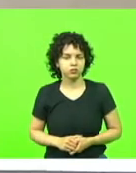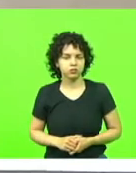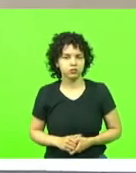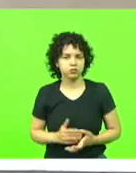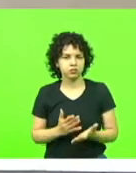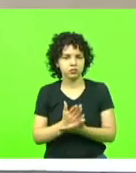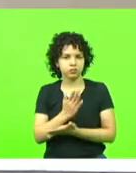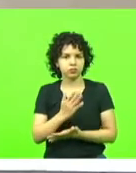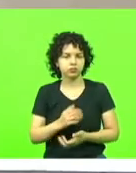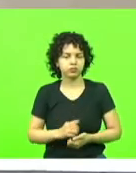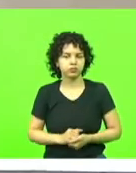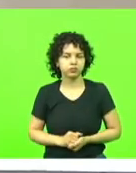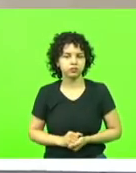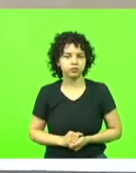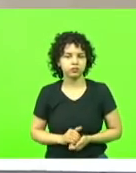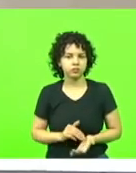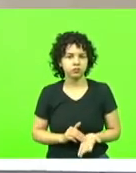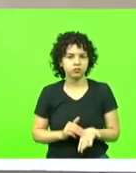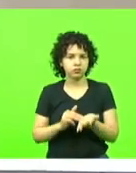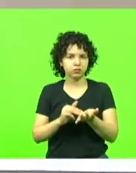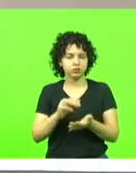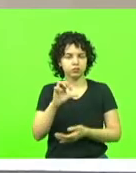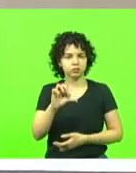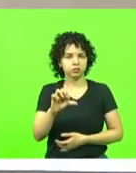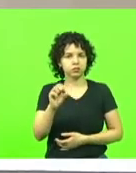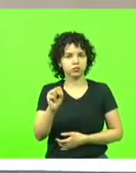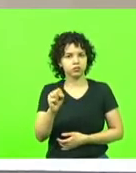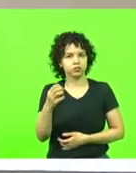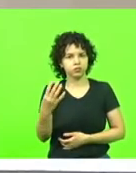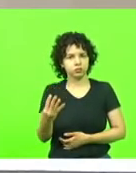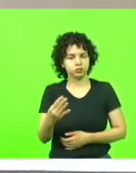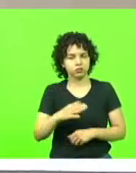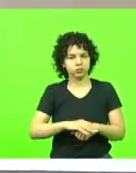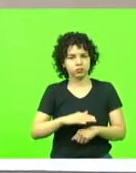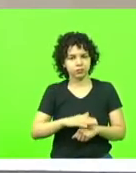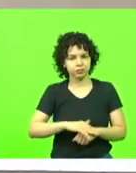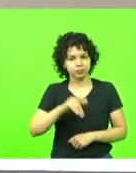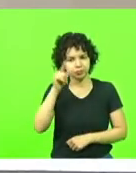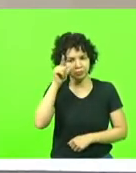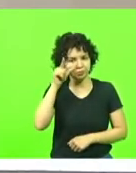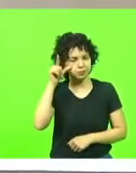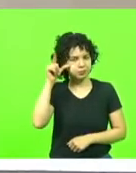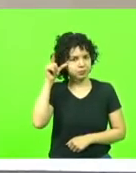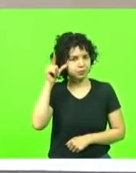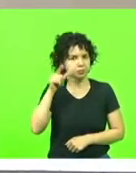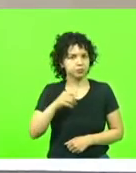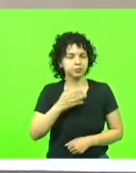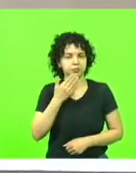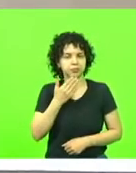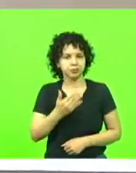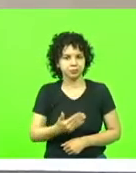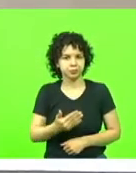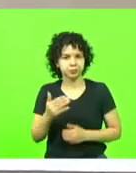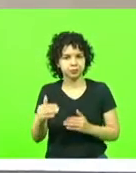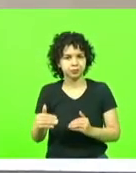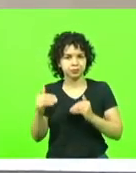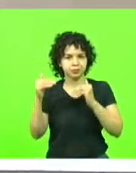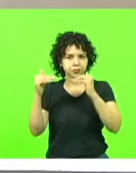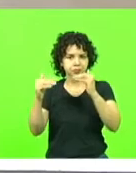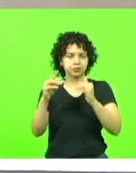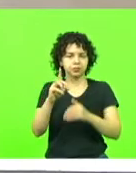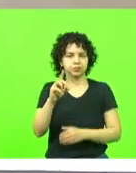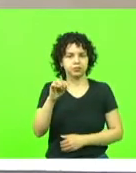Aprovado. Moção número 984, deputado Laércio Schuster, apelando ao superintendente do DENIT